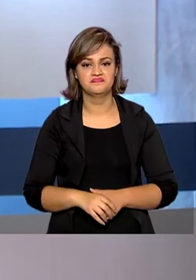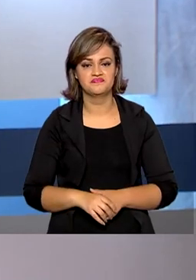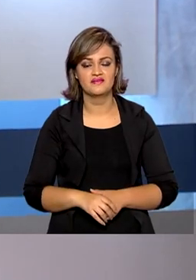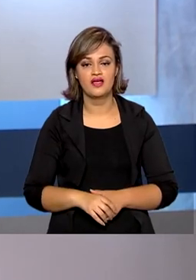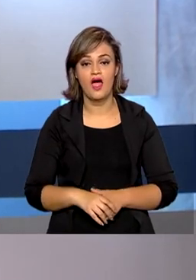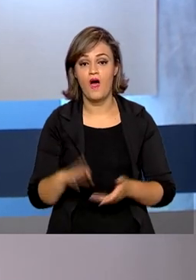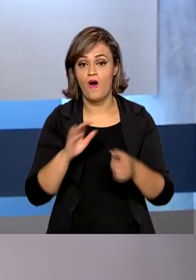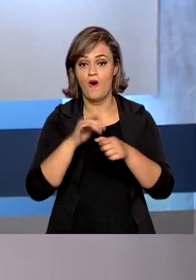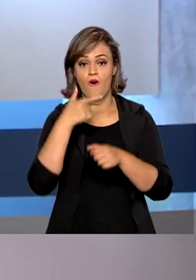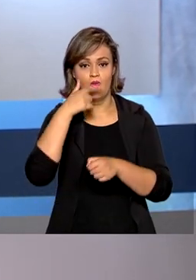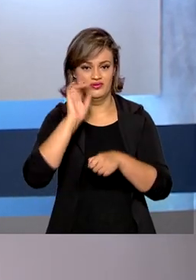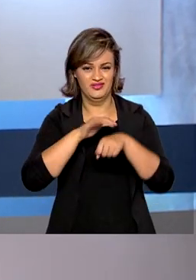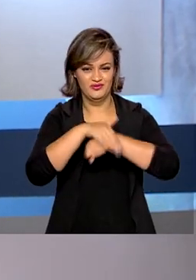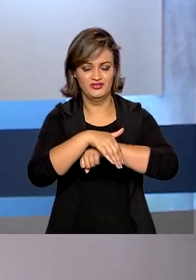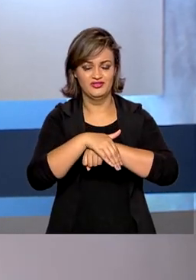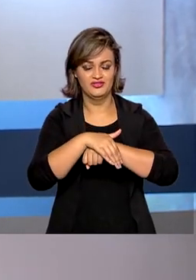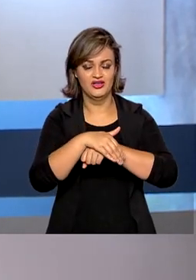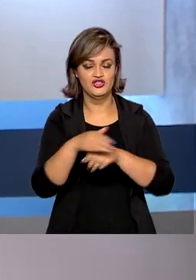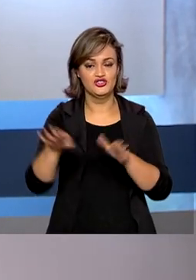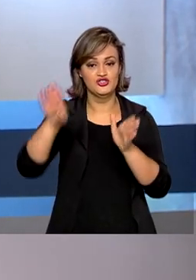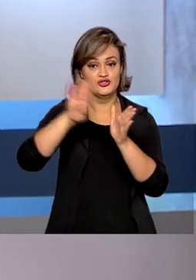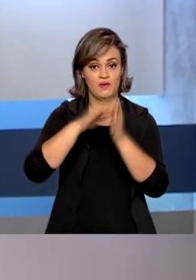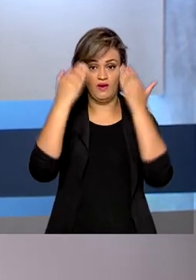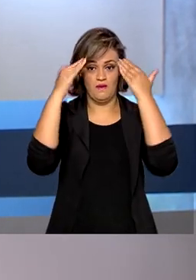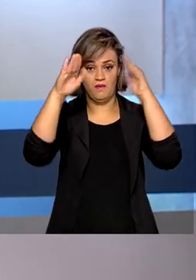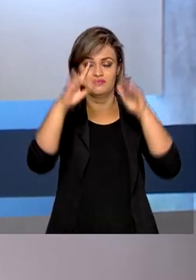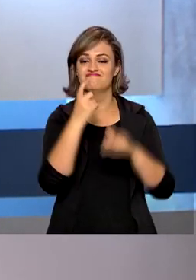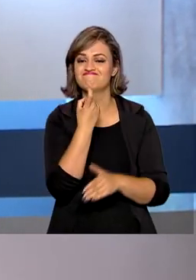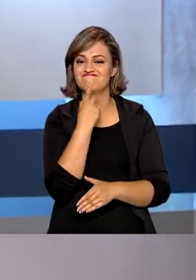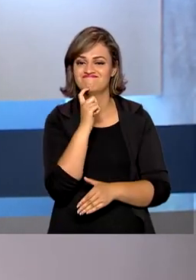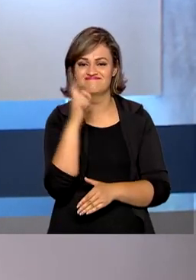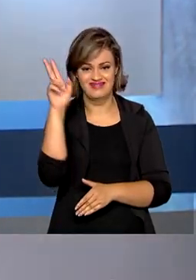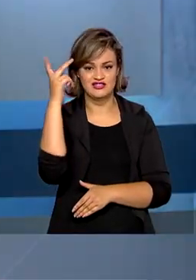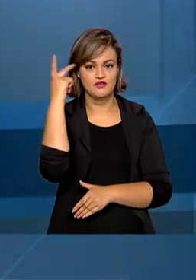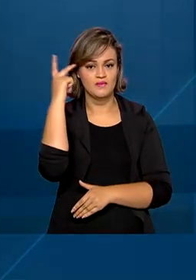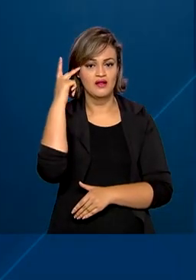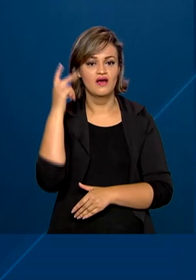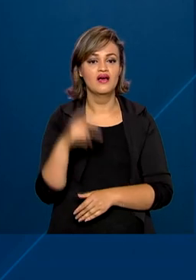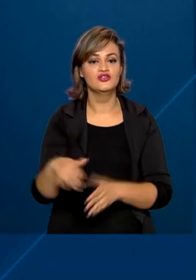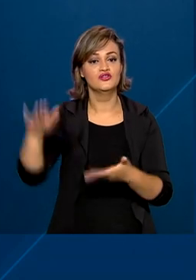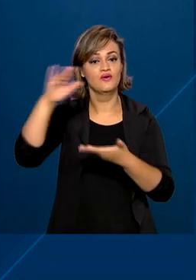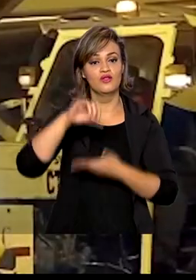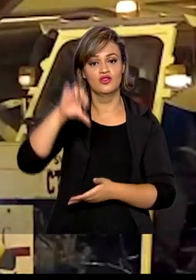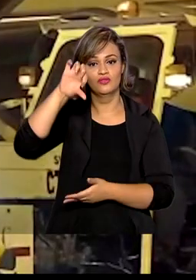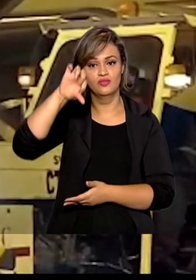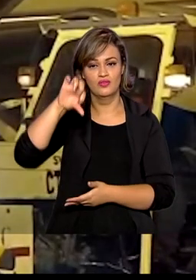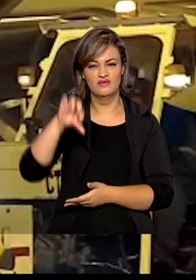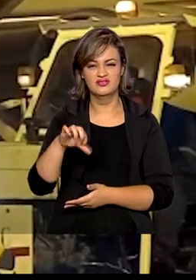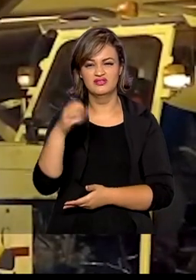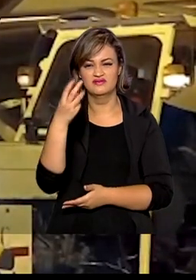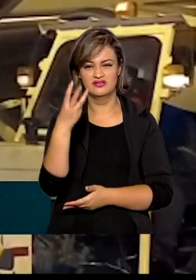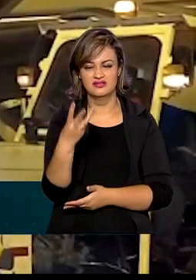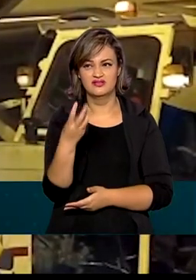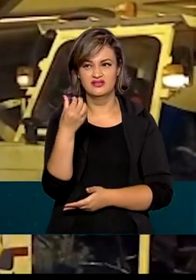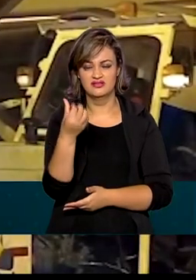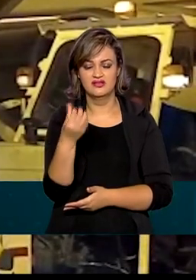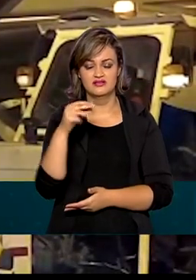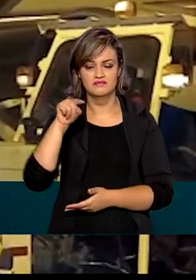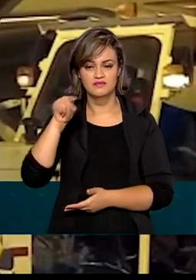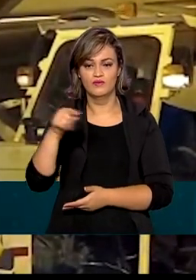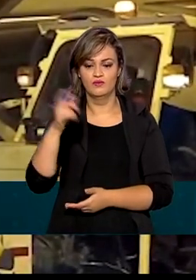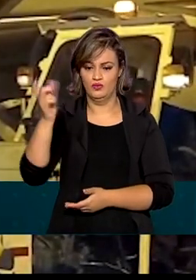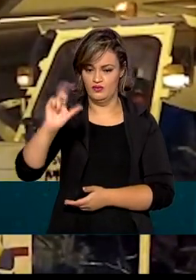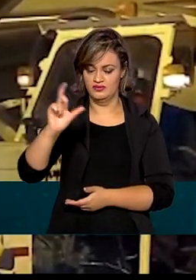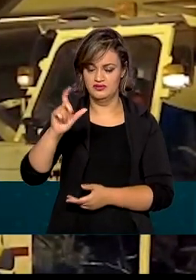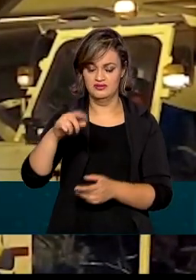E aí na noite de ontem chegaram no aeroporto de Campinas em São Paulo mais 936 mil doses da vacina da fazer com